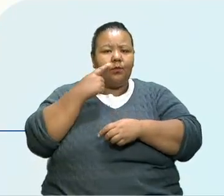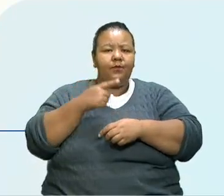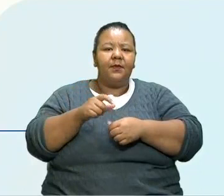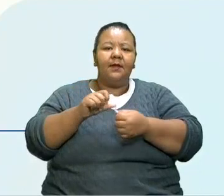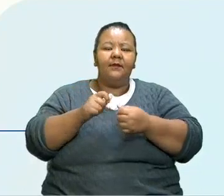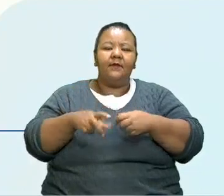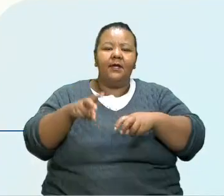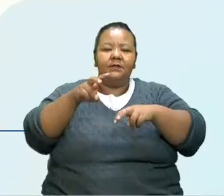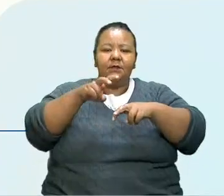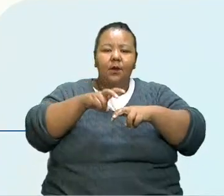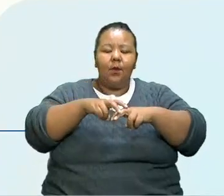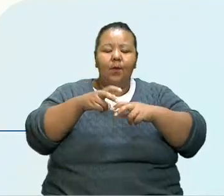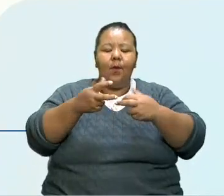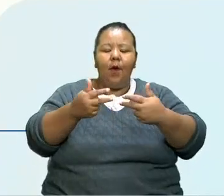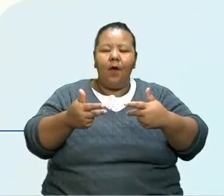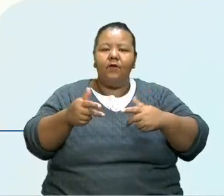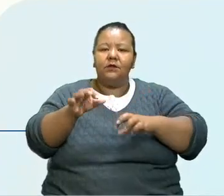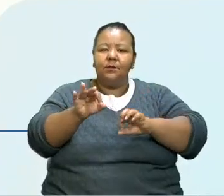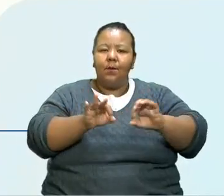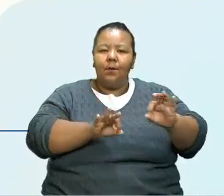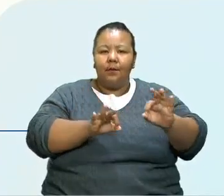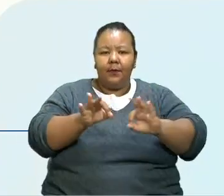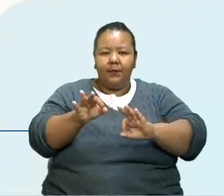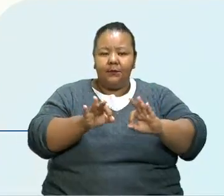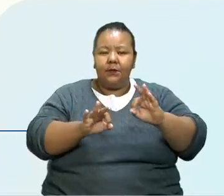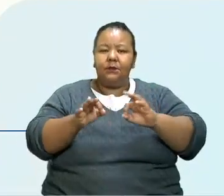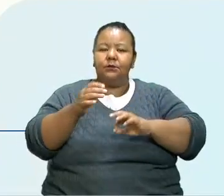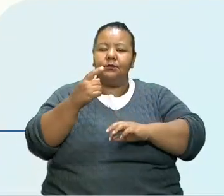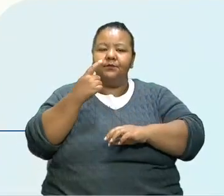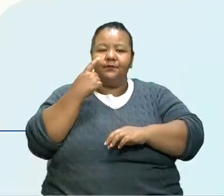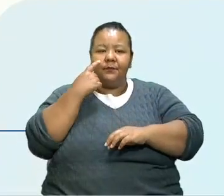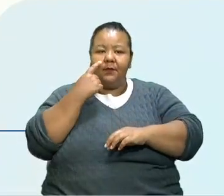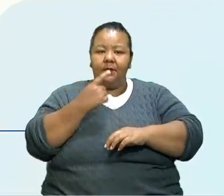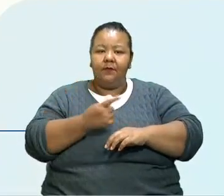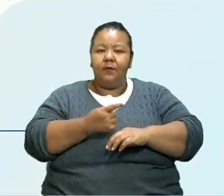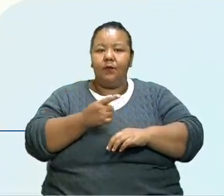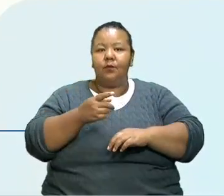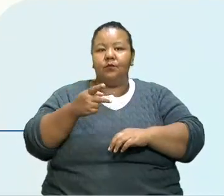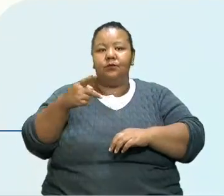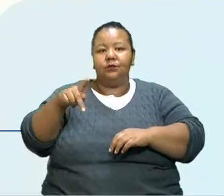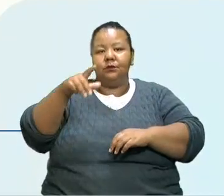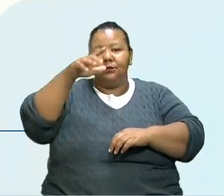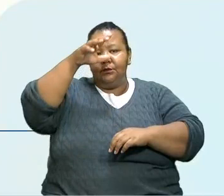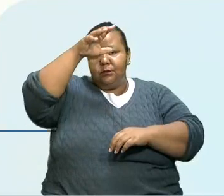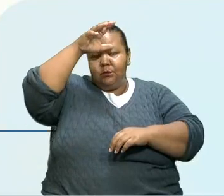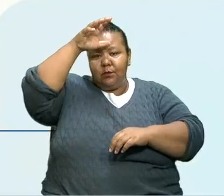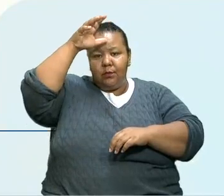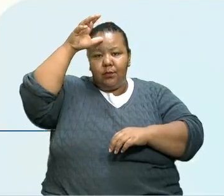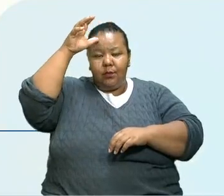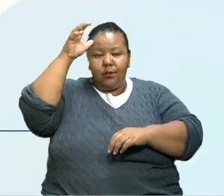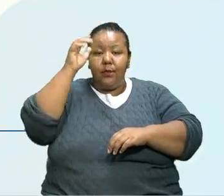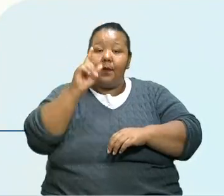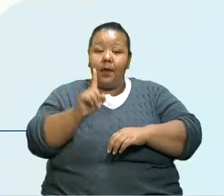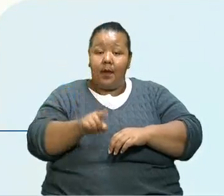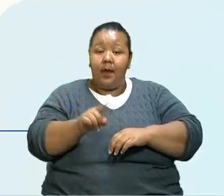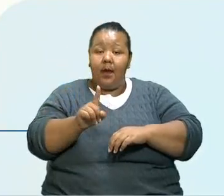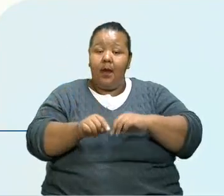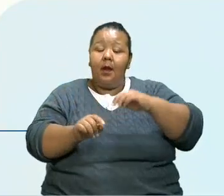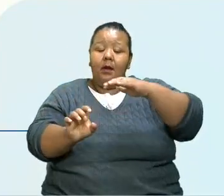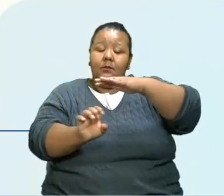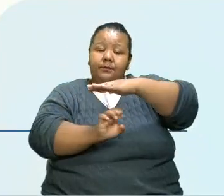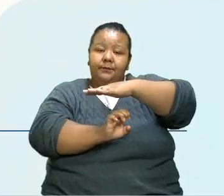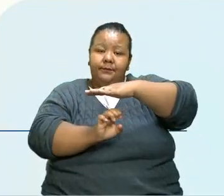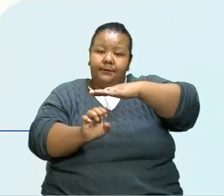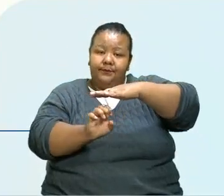móveis planejados. E aí eles analisaram ali e a maioria dos seus clientes são do campo corporativo, são pessoas que